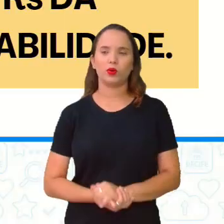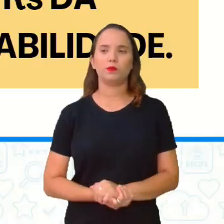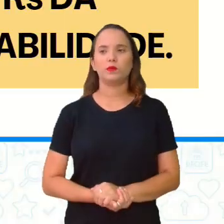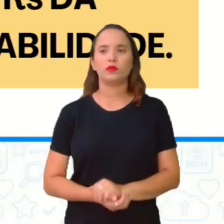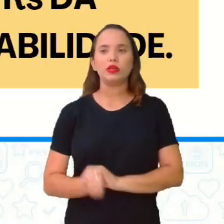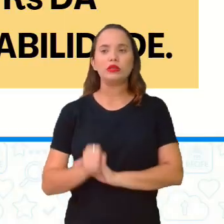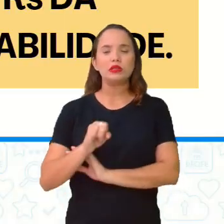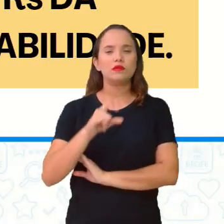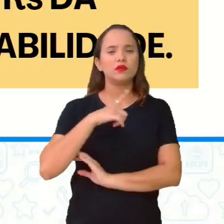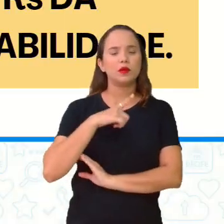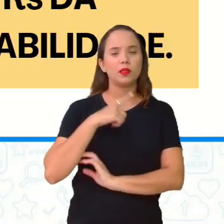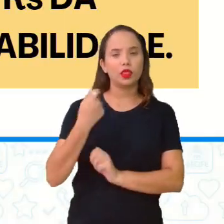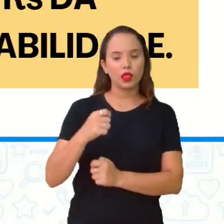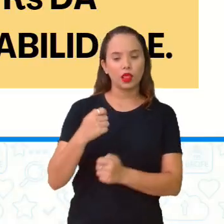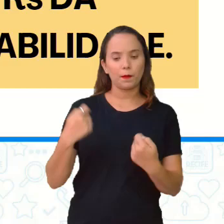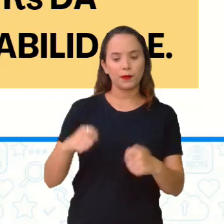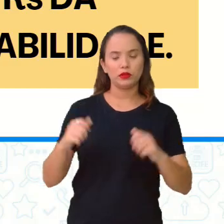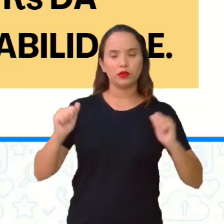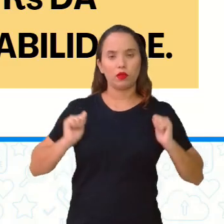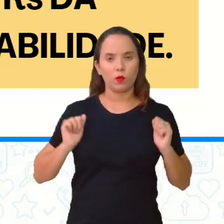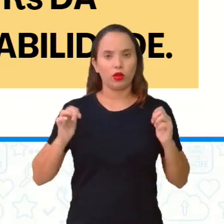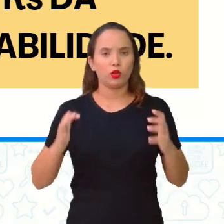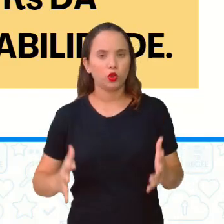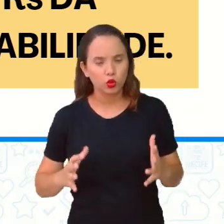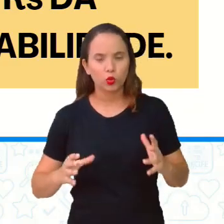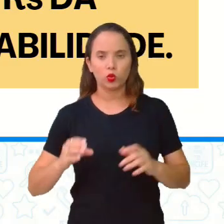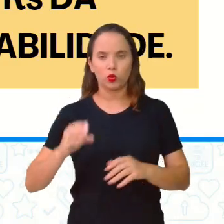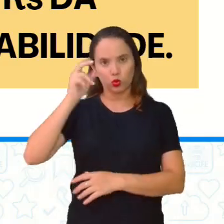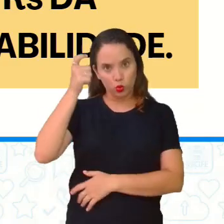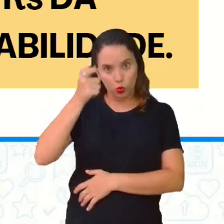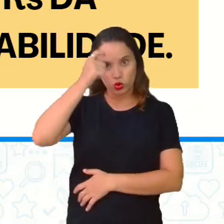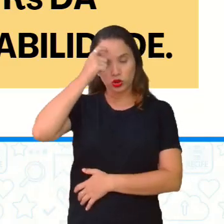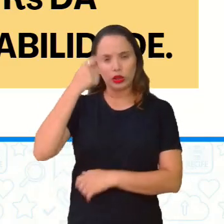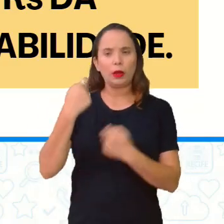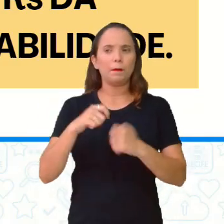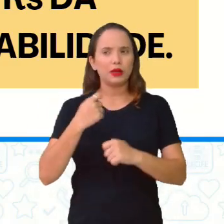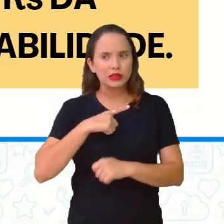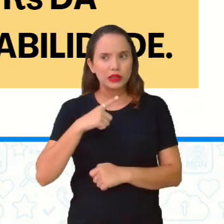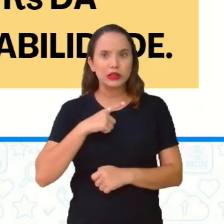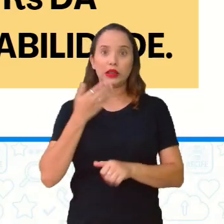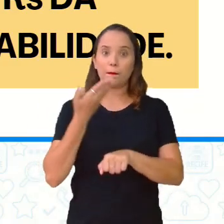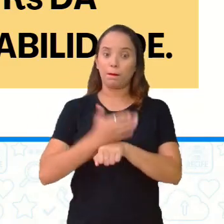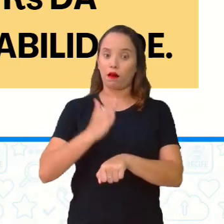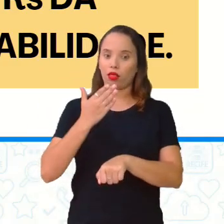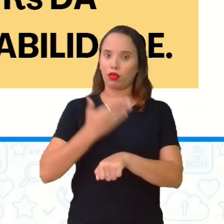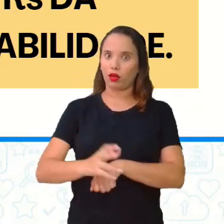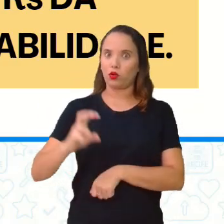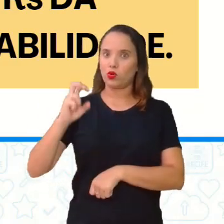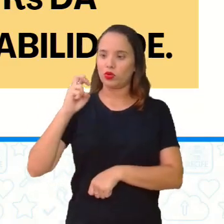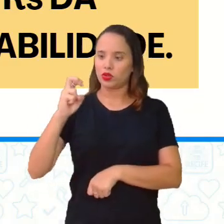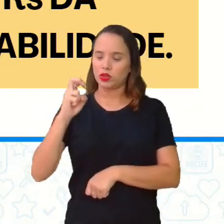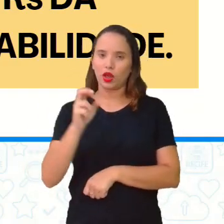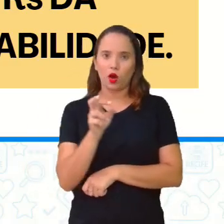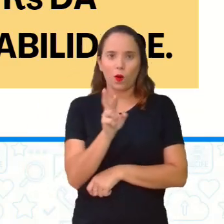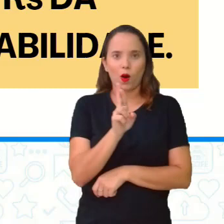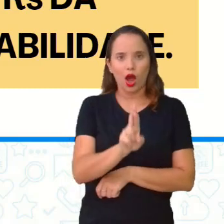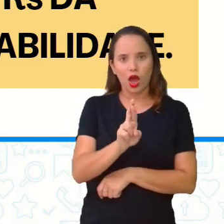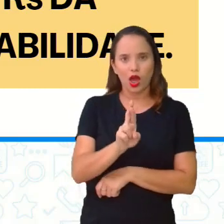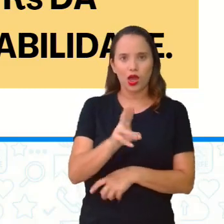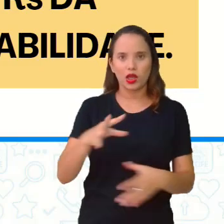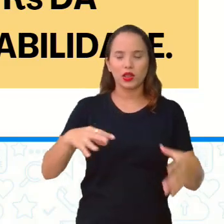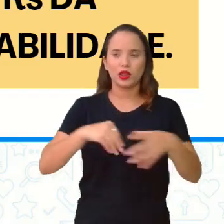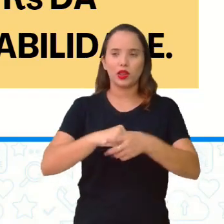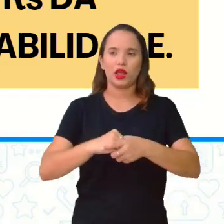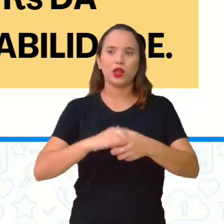postura e consumo consciente, é preciso praticar os 5 R's da sustentabilidade. Que R's